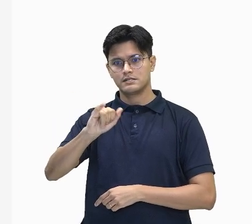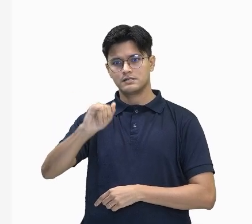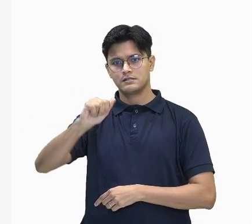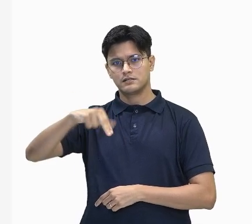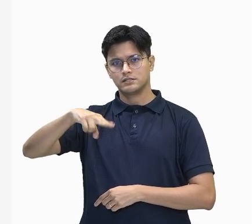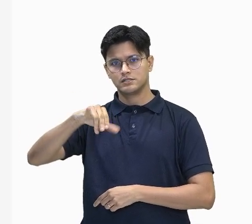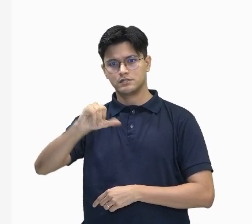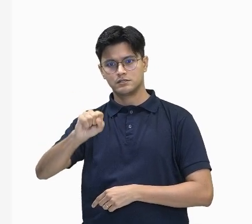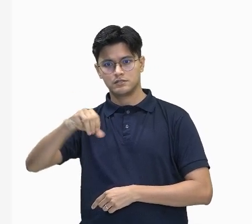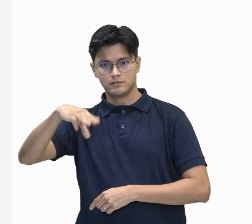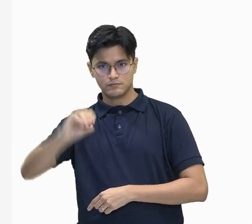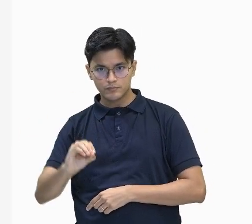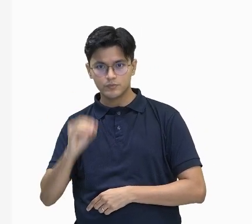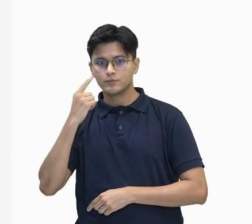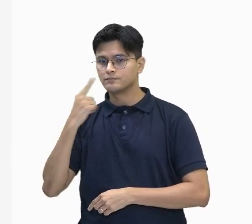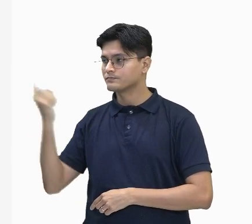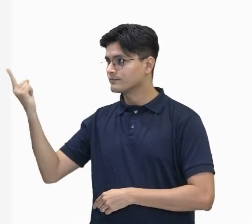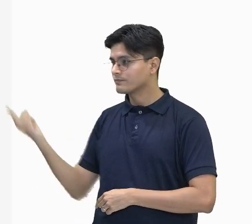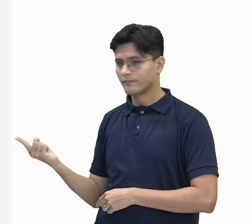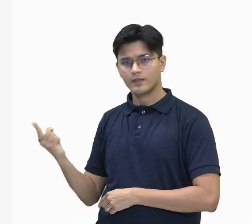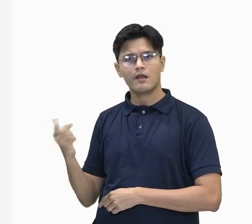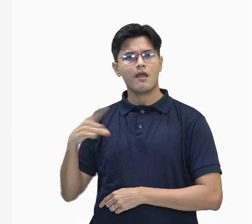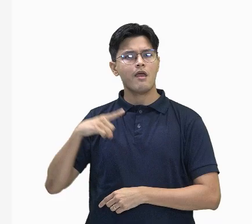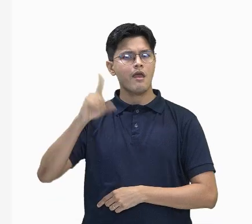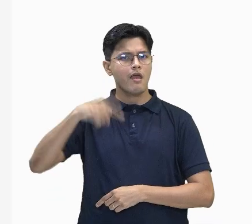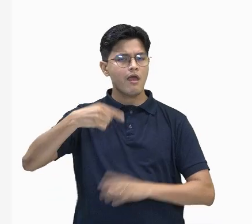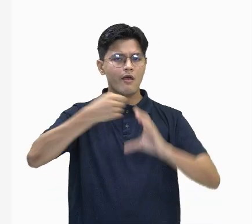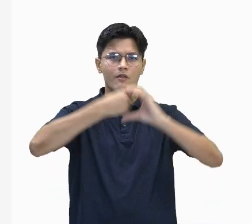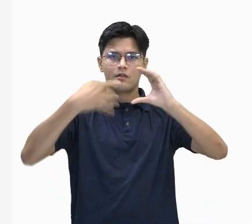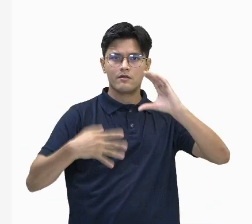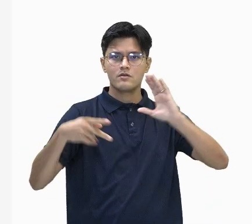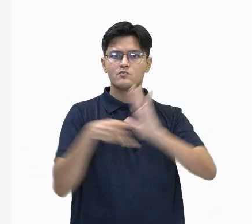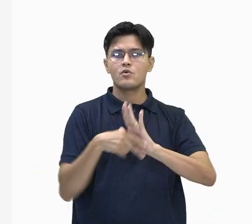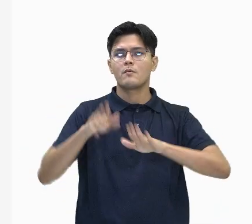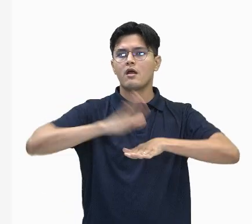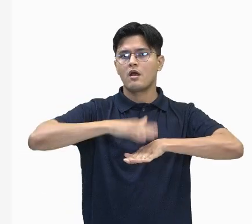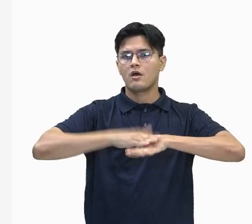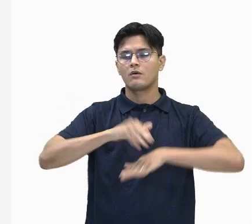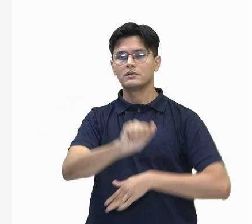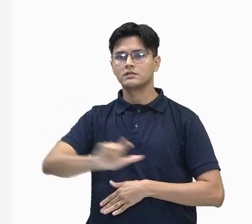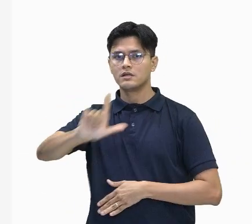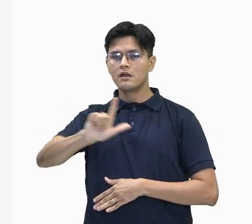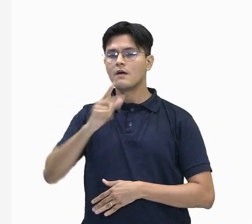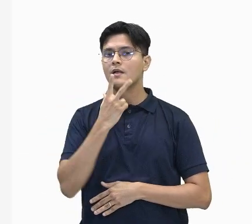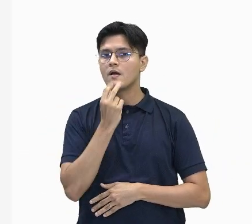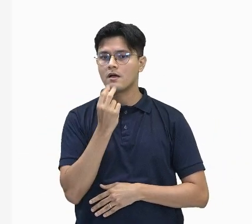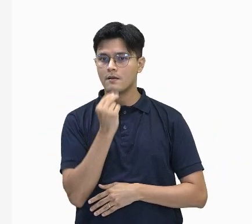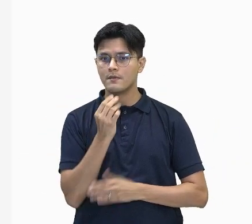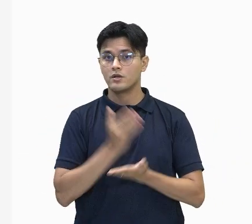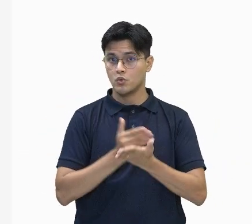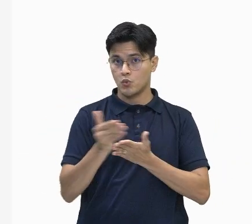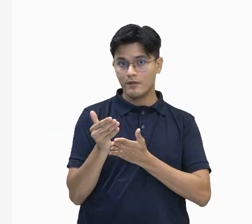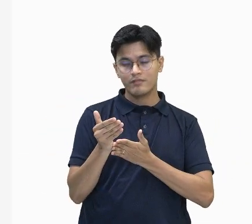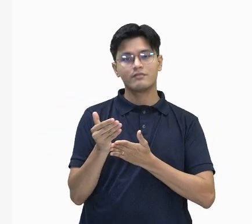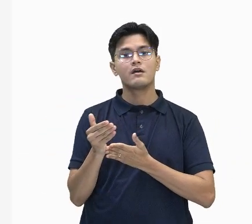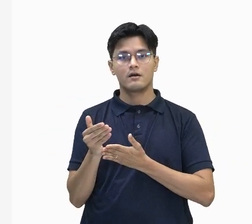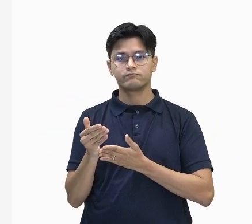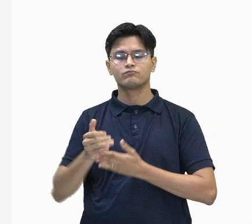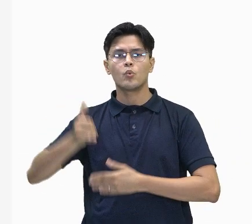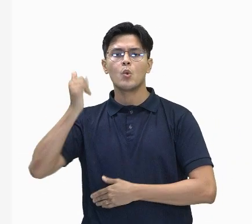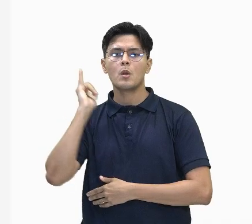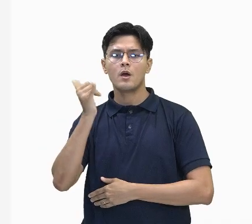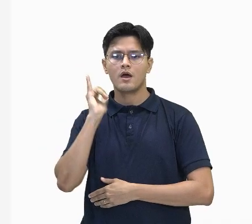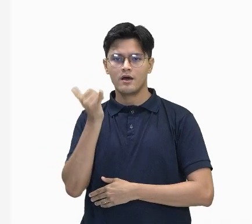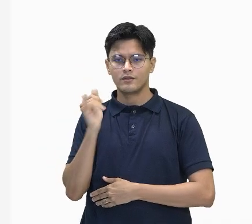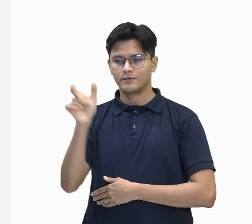da narrativa da obra machadiana. Vamos começar aqui pelo narrador. O narrador, que na